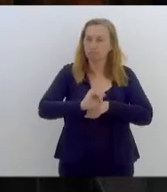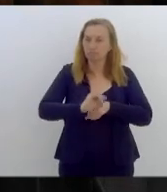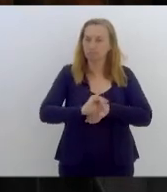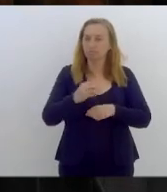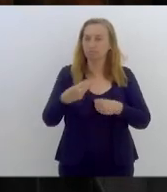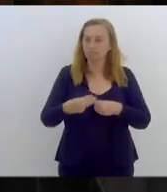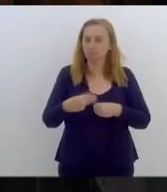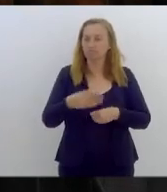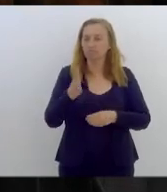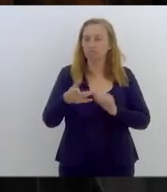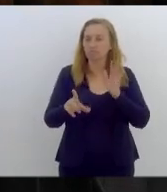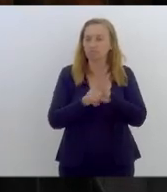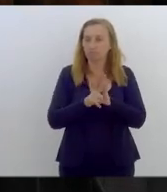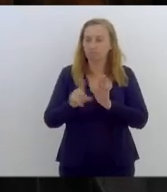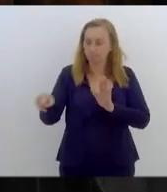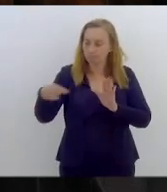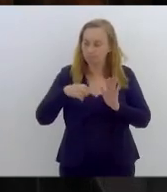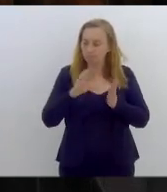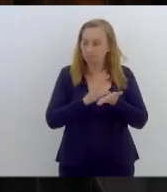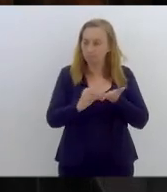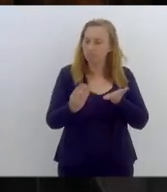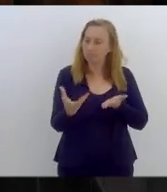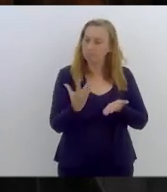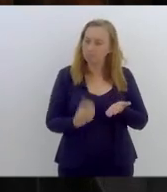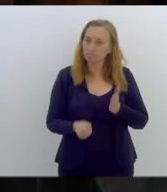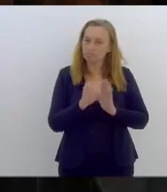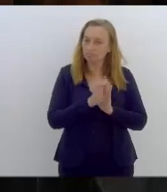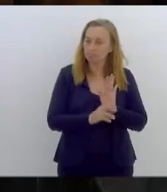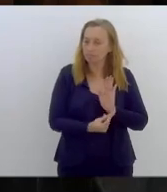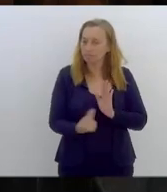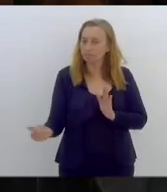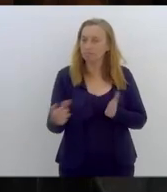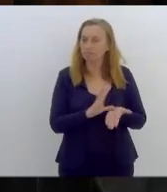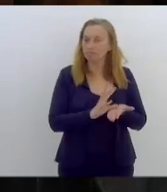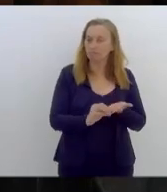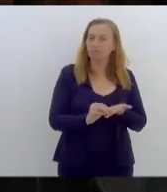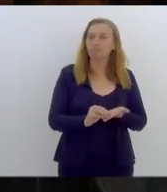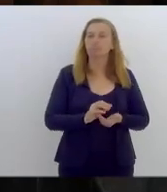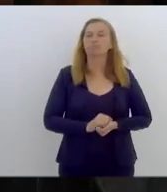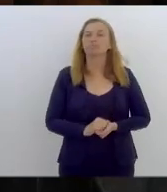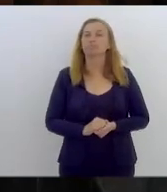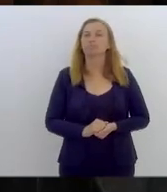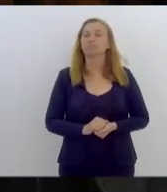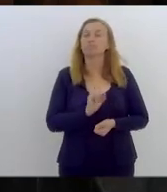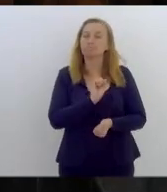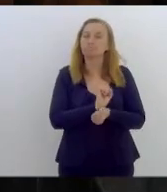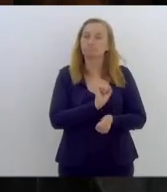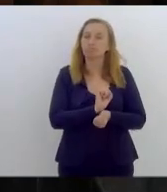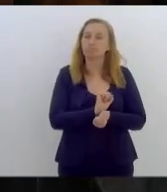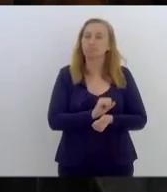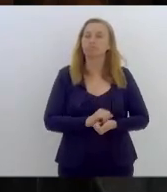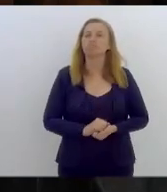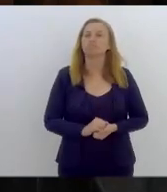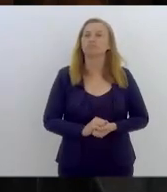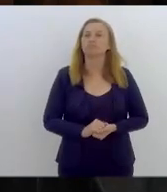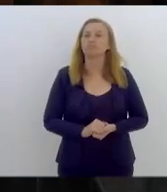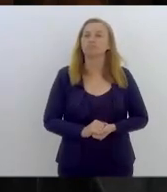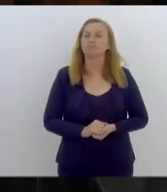já veio a pauta recebeu emenda saiu de pauta e tá aguardando